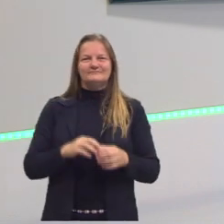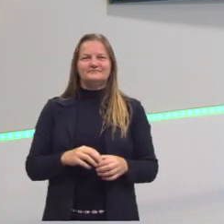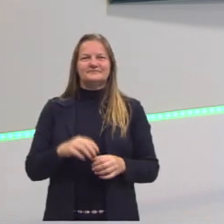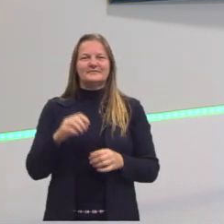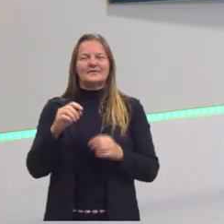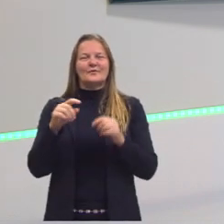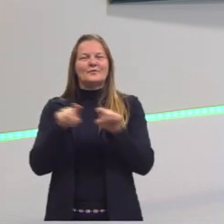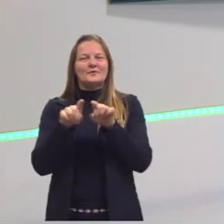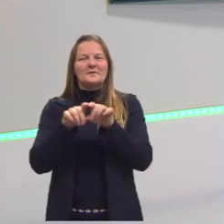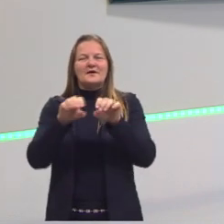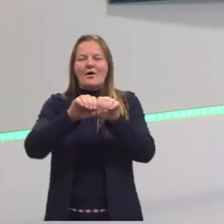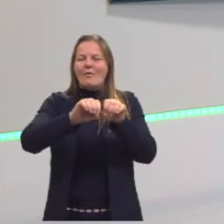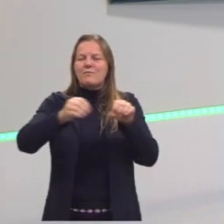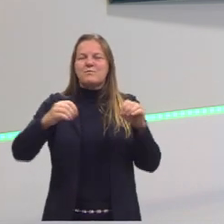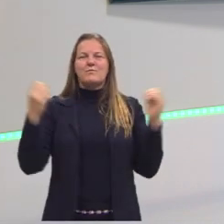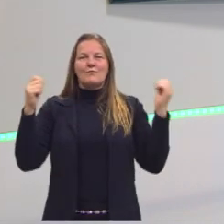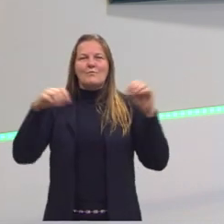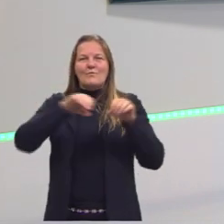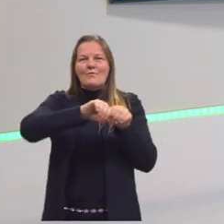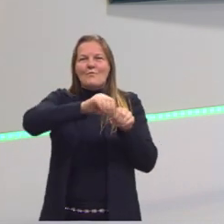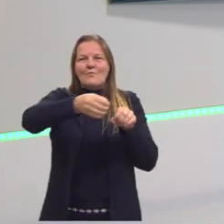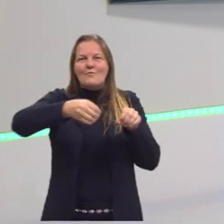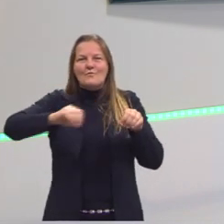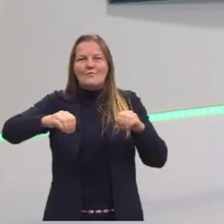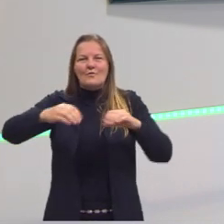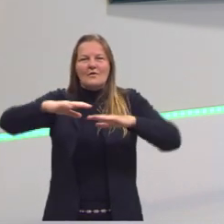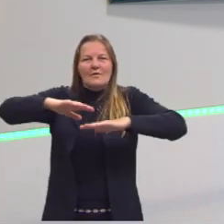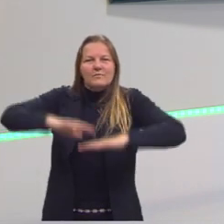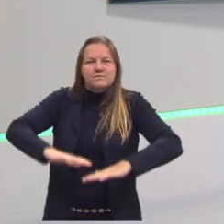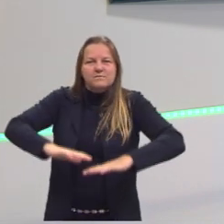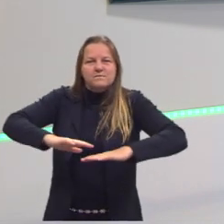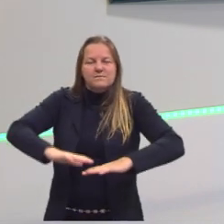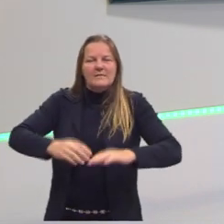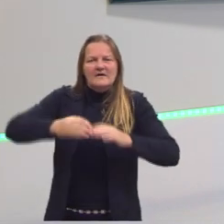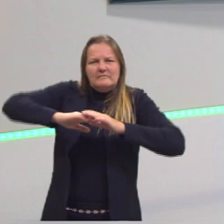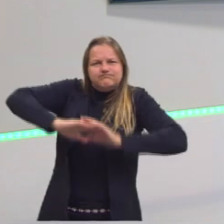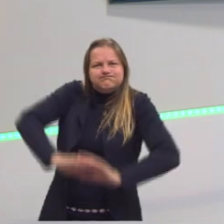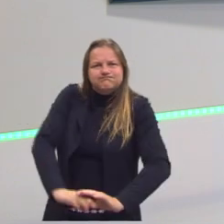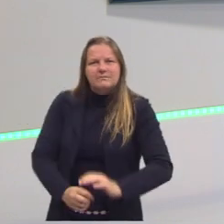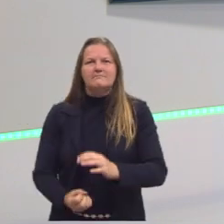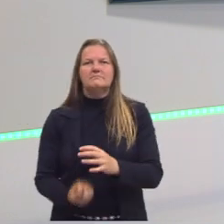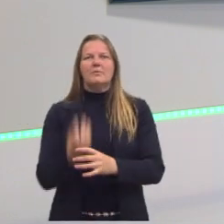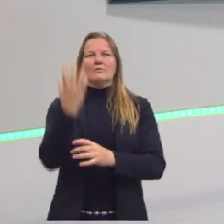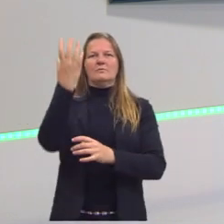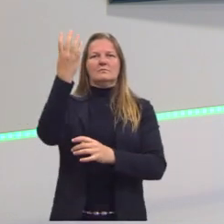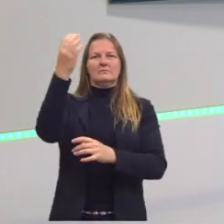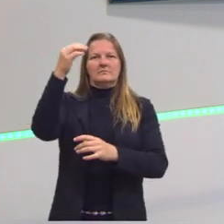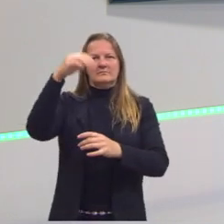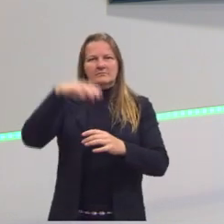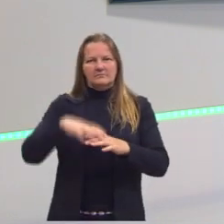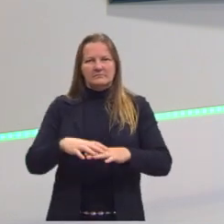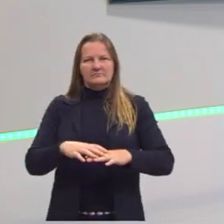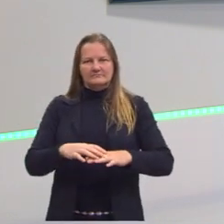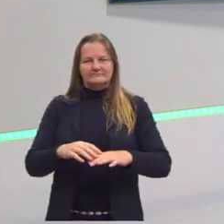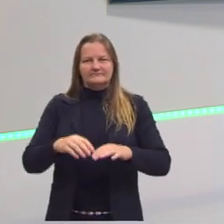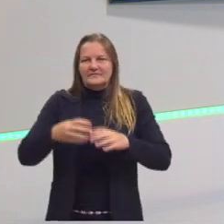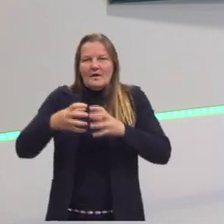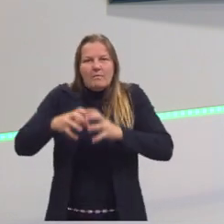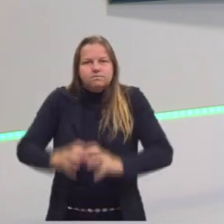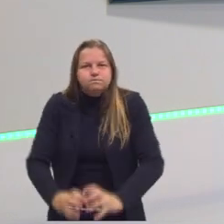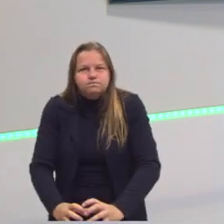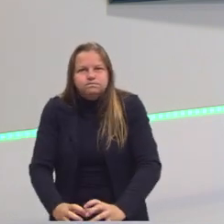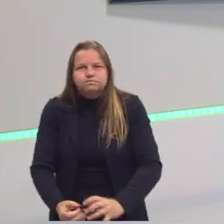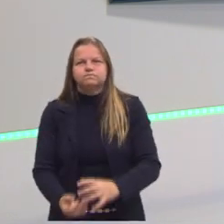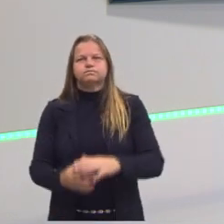aqueles espaguetes né difícil de afundar né gente pega uma bola empurra e mas ela Geralmente só fica pouco tempo embaixo